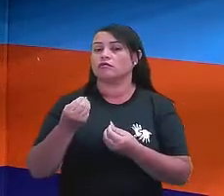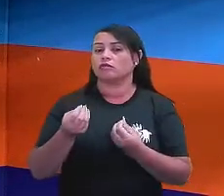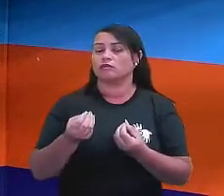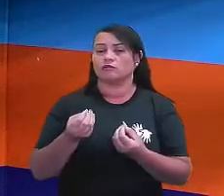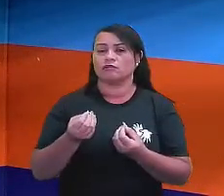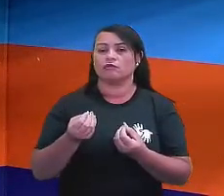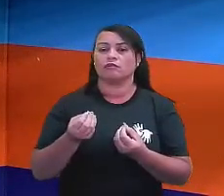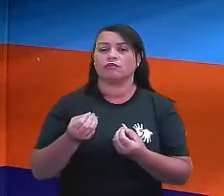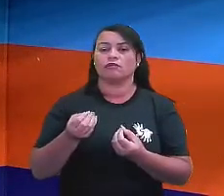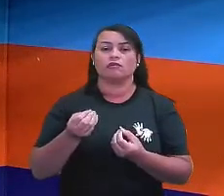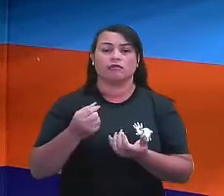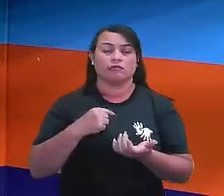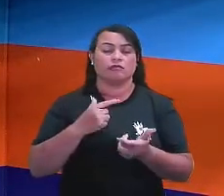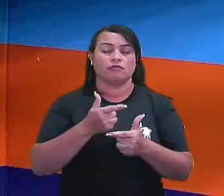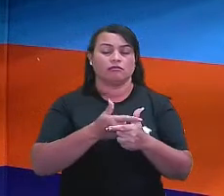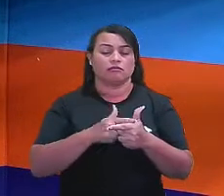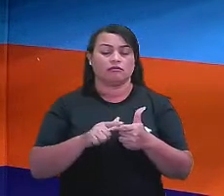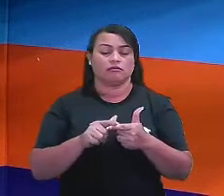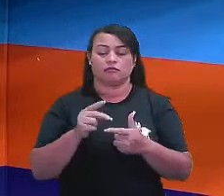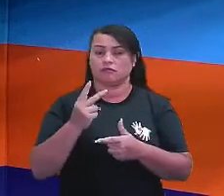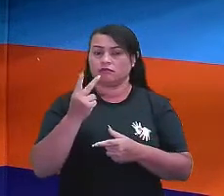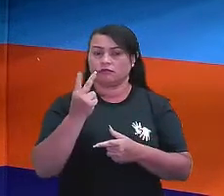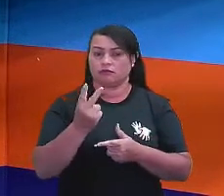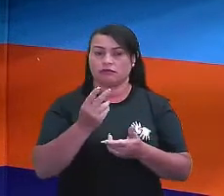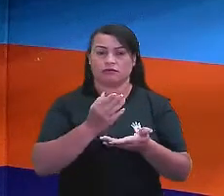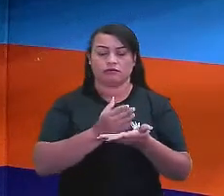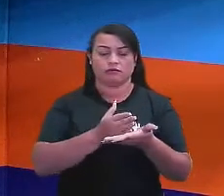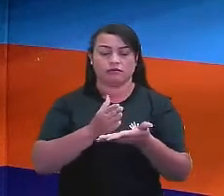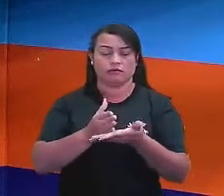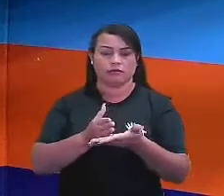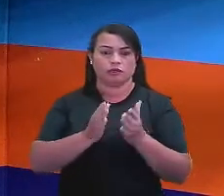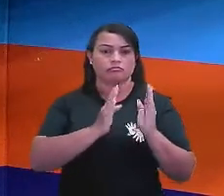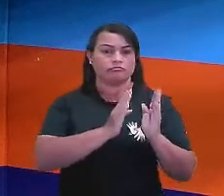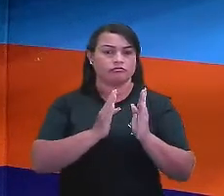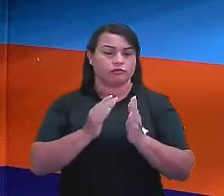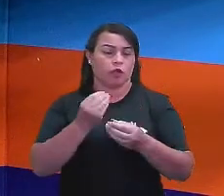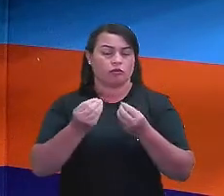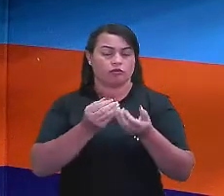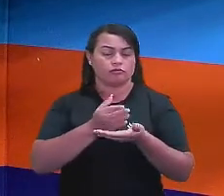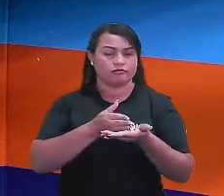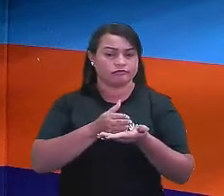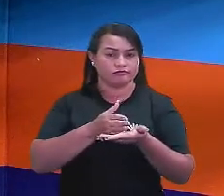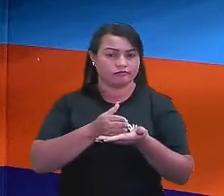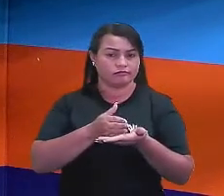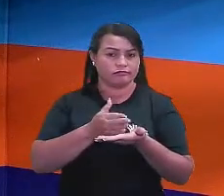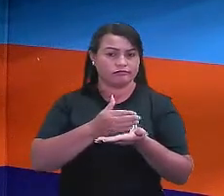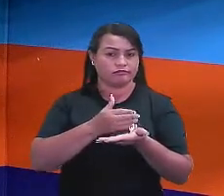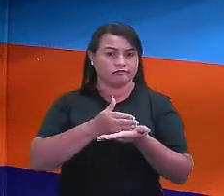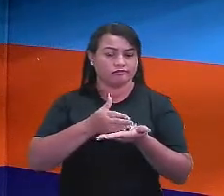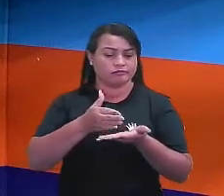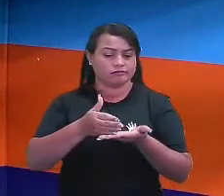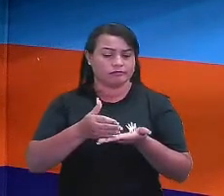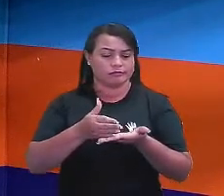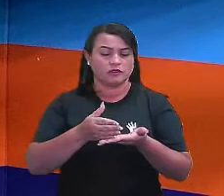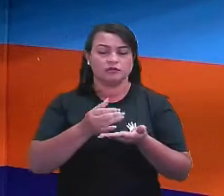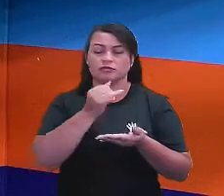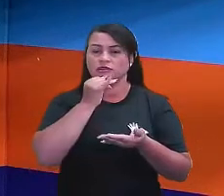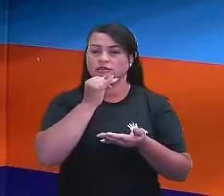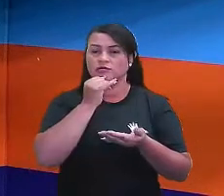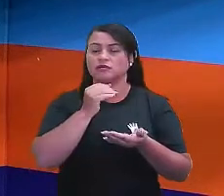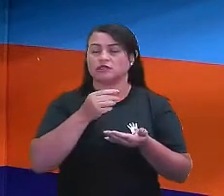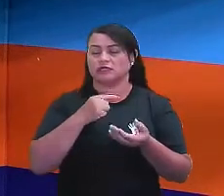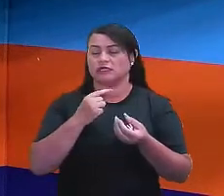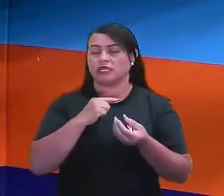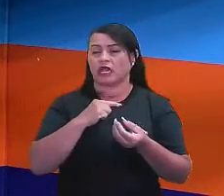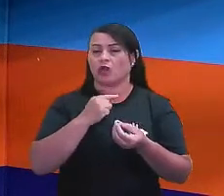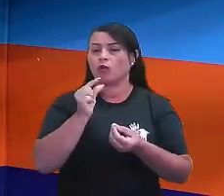Então, o restante eu vou dividir em duas parcelas, porque da entrada é isso, gente. É pegar um dinheirinho e já abater do valor total da